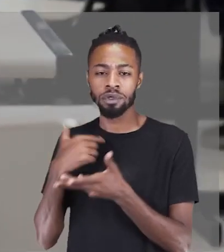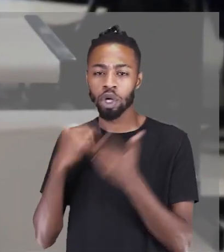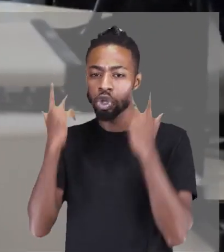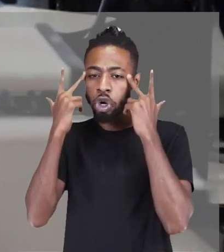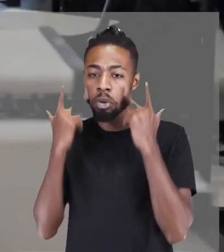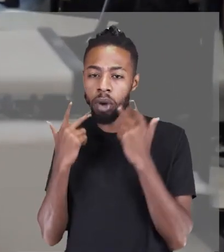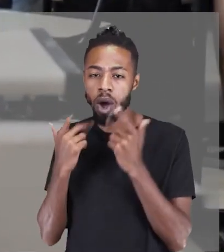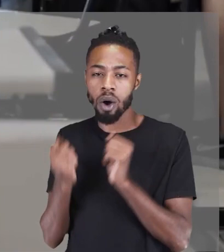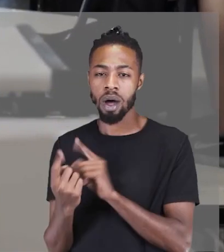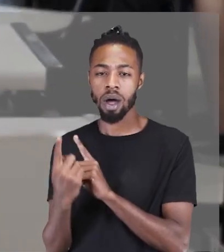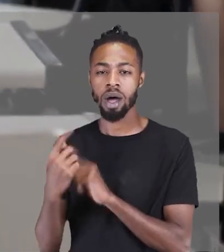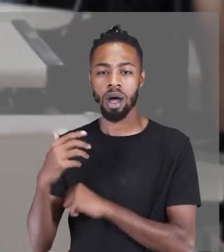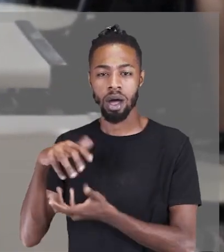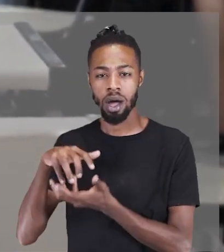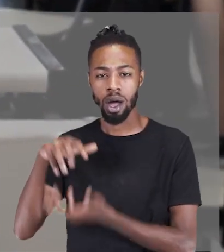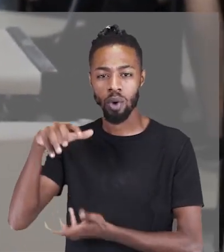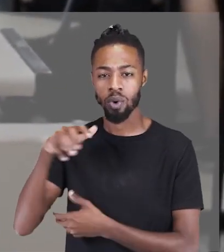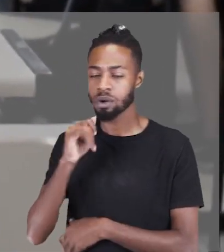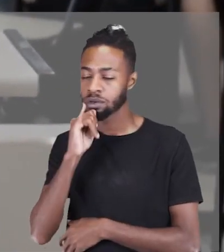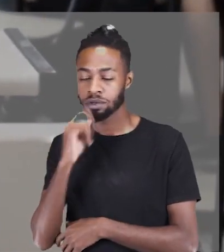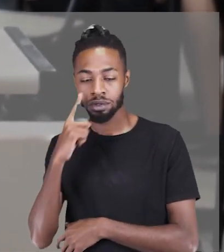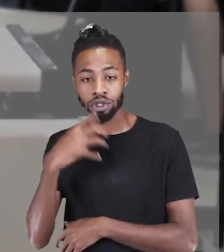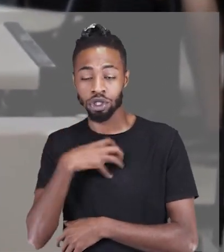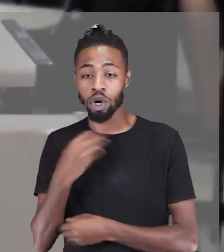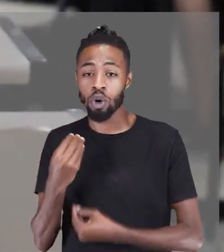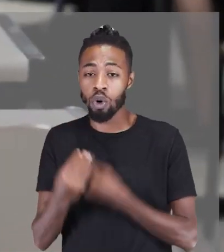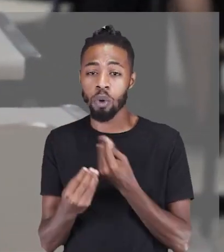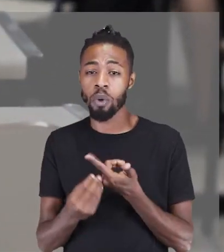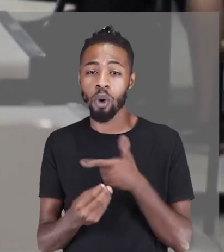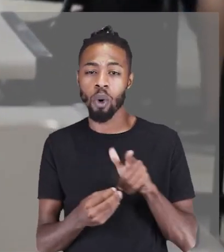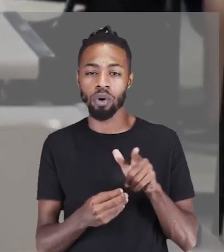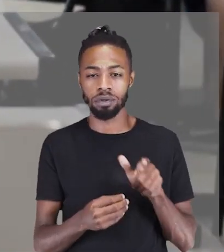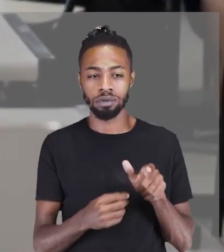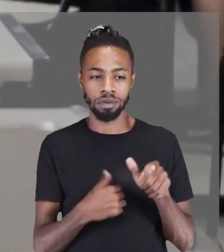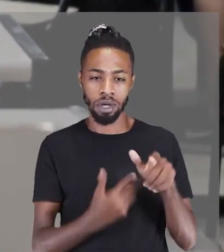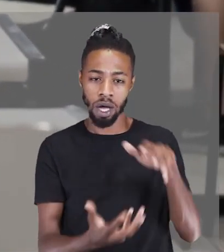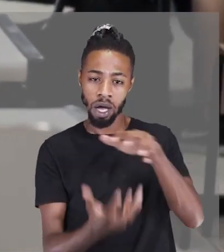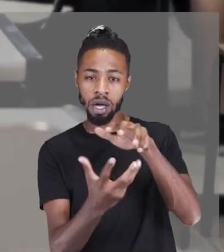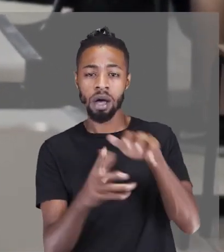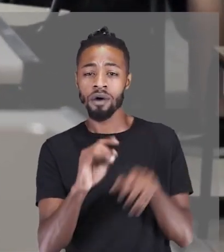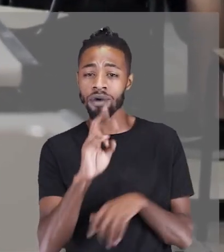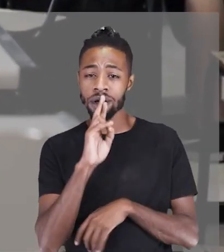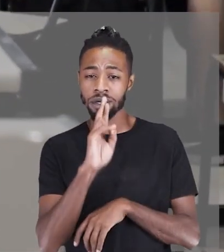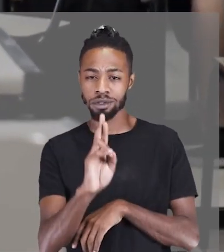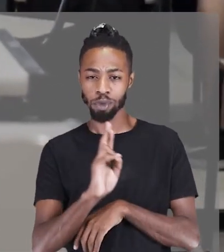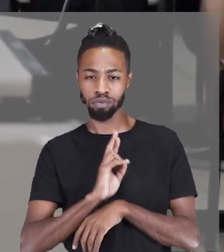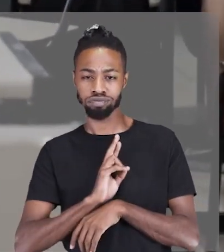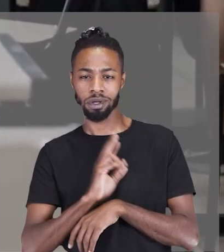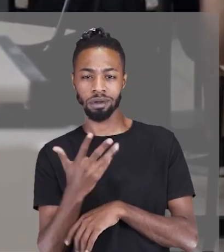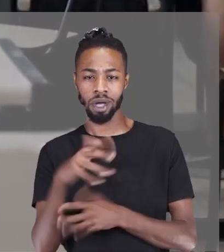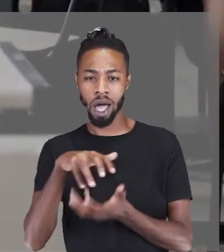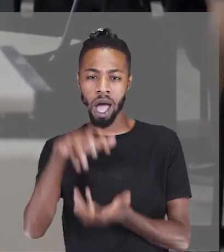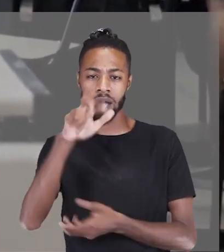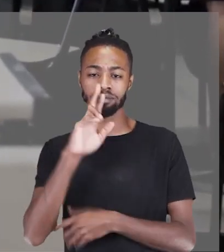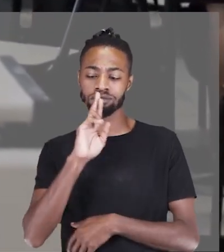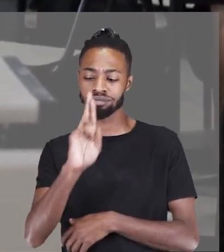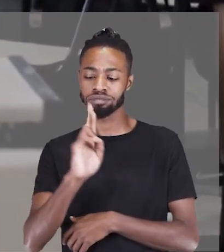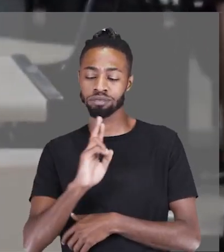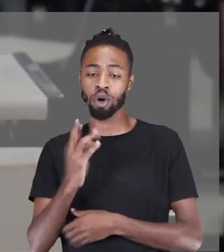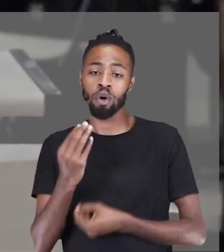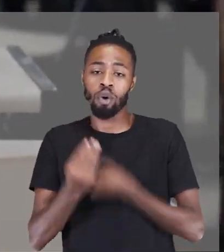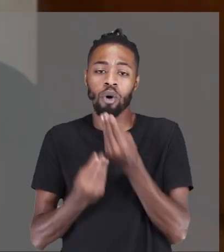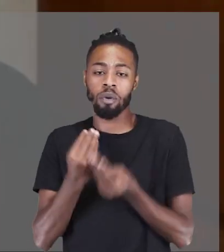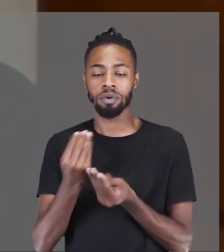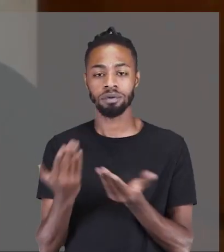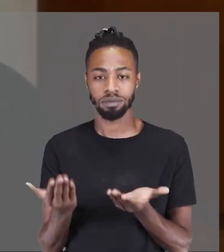relação estável com adultos faz para um outro adulto, e a maneira como esse outro adulto vai responder,